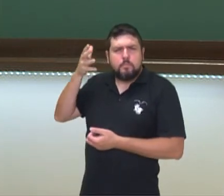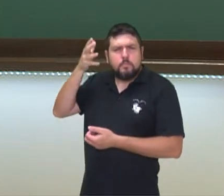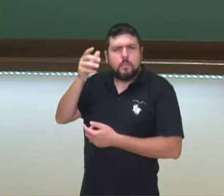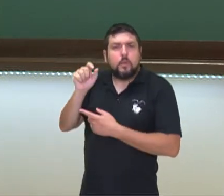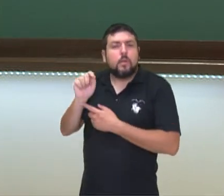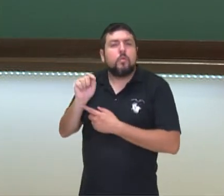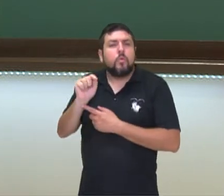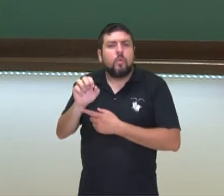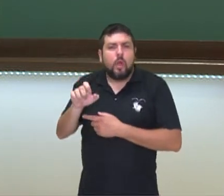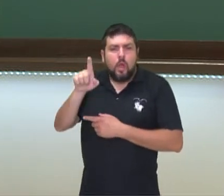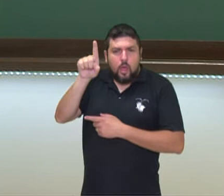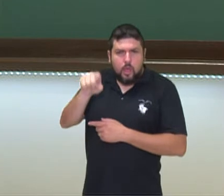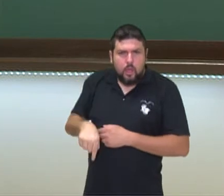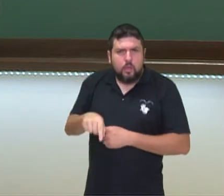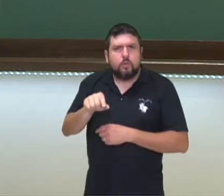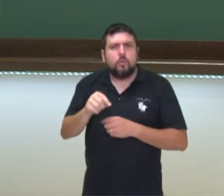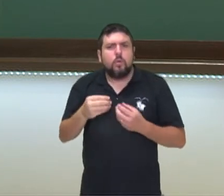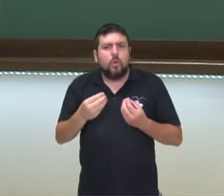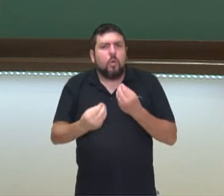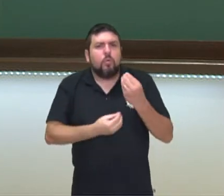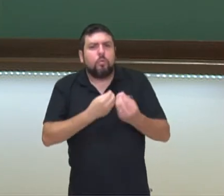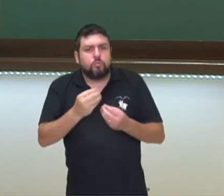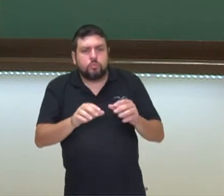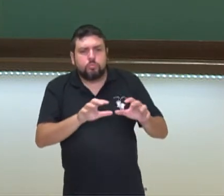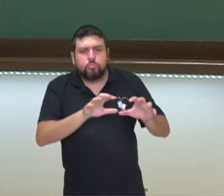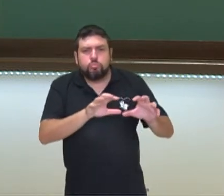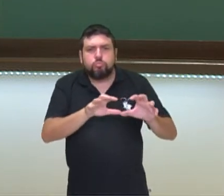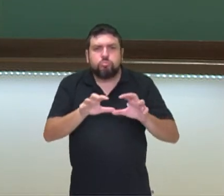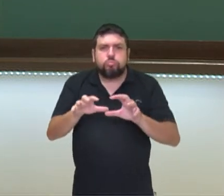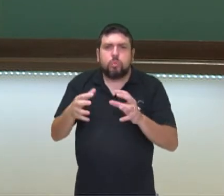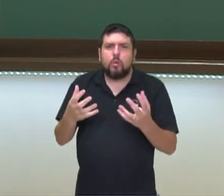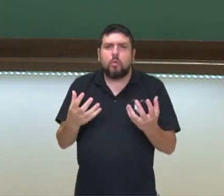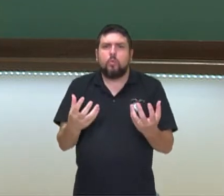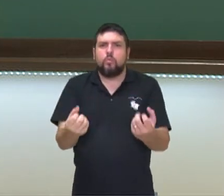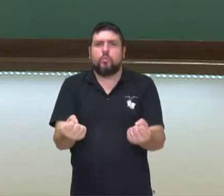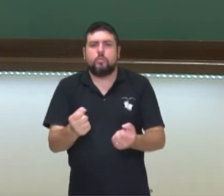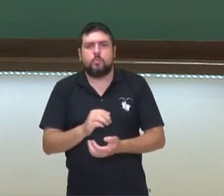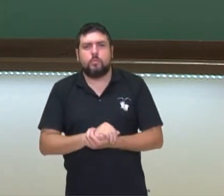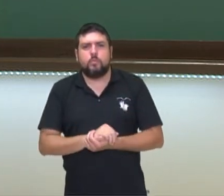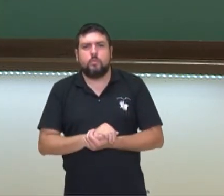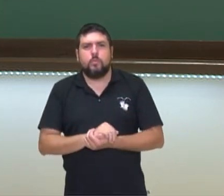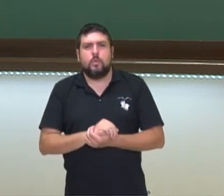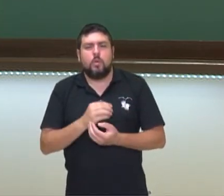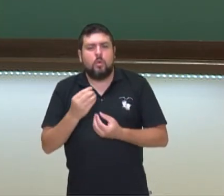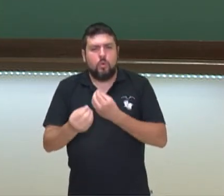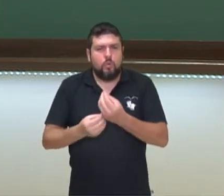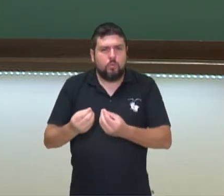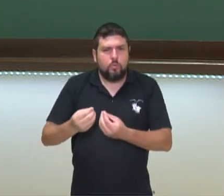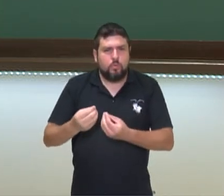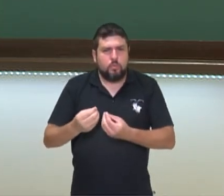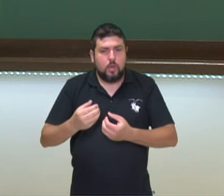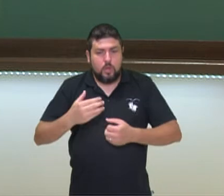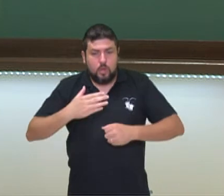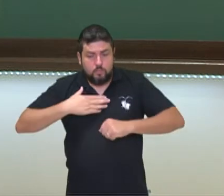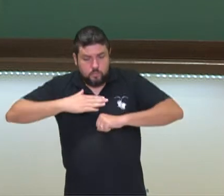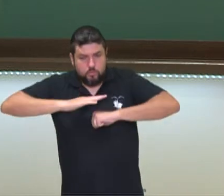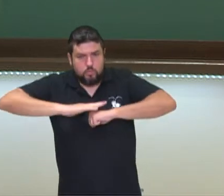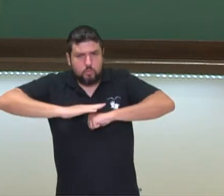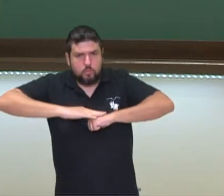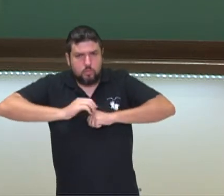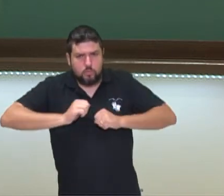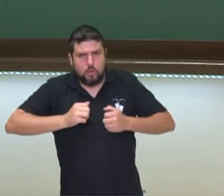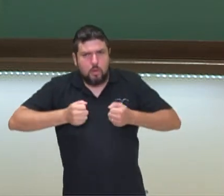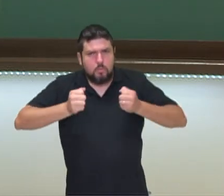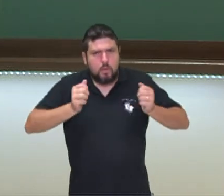aí ao poder de convencimento. Convencermos as pessoas através das nossas palavras.